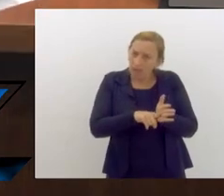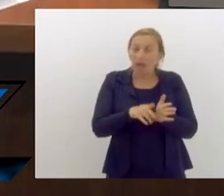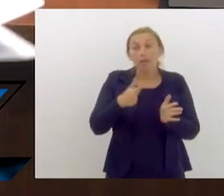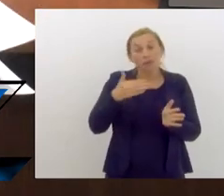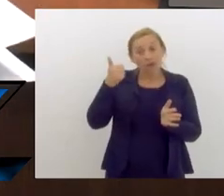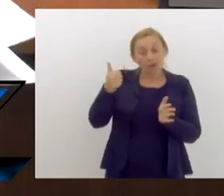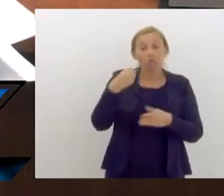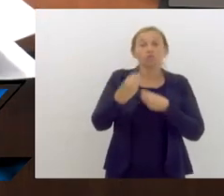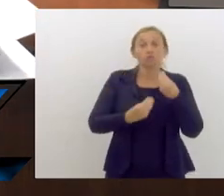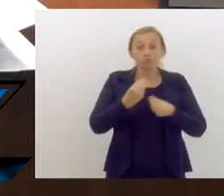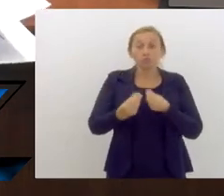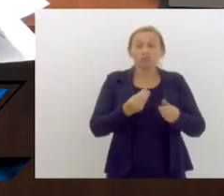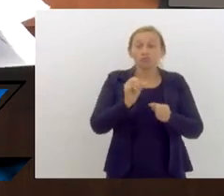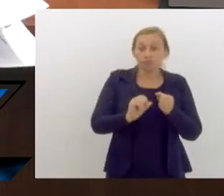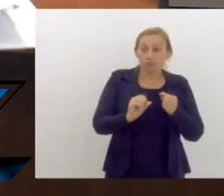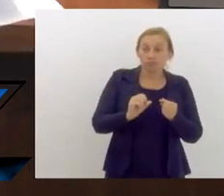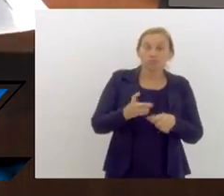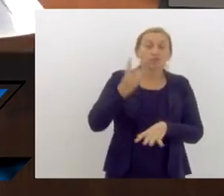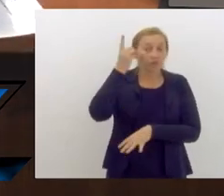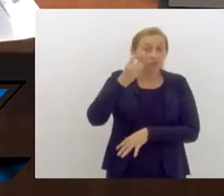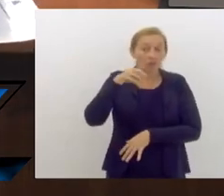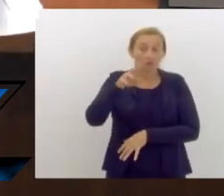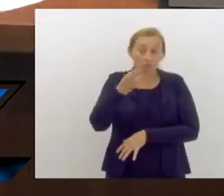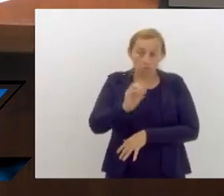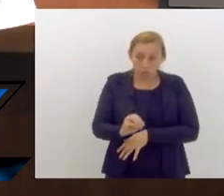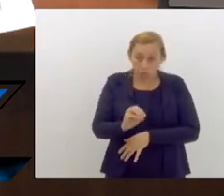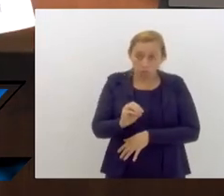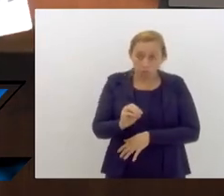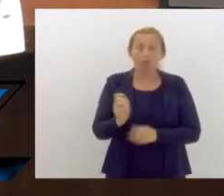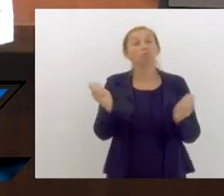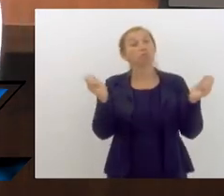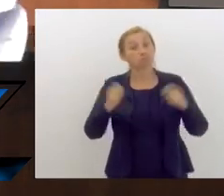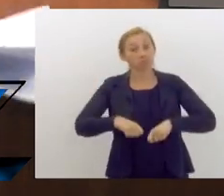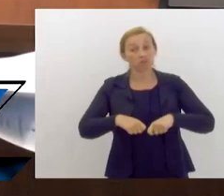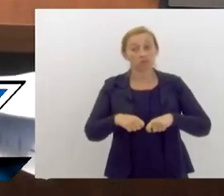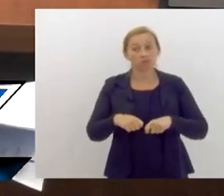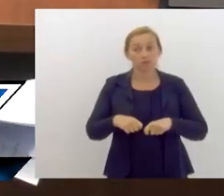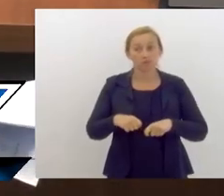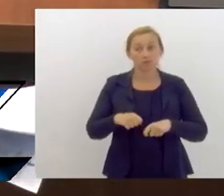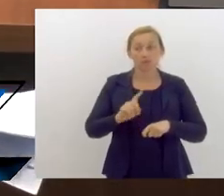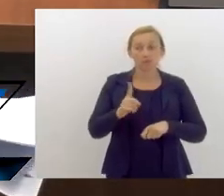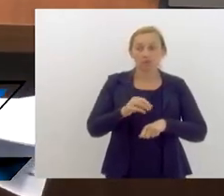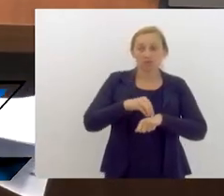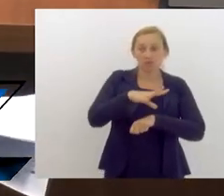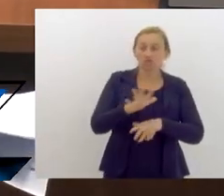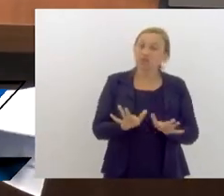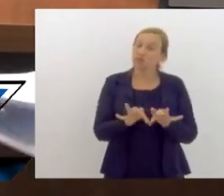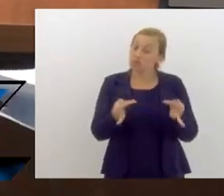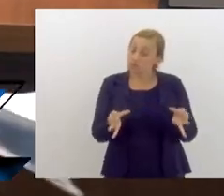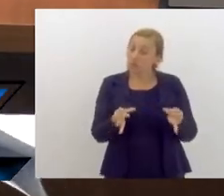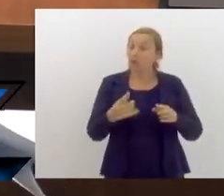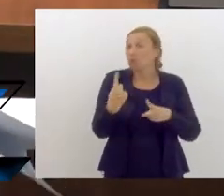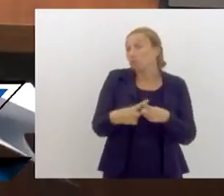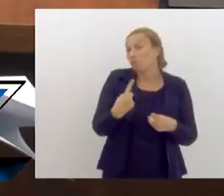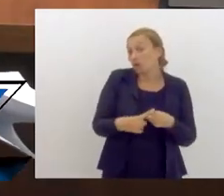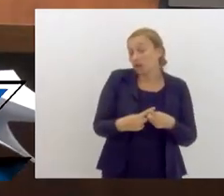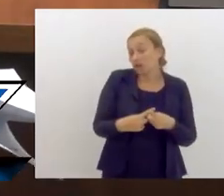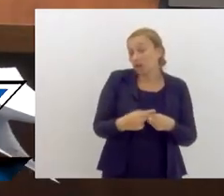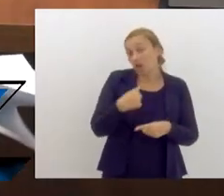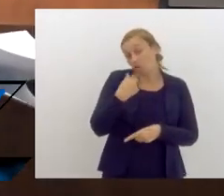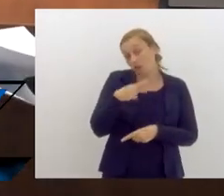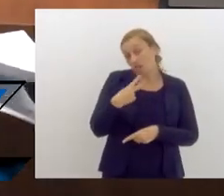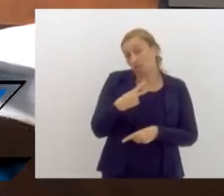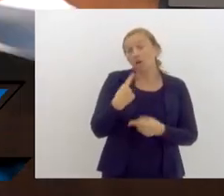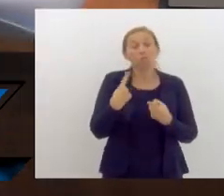feito no caso do deputado Bruno dawag a possibilidade de não ser uma indicação simples porque que falo isso